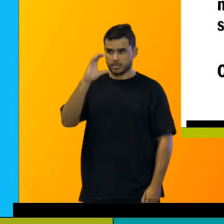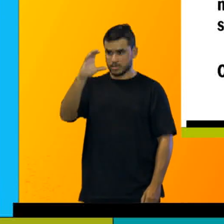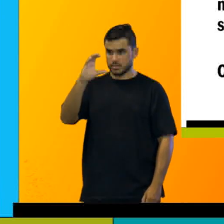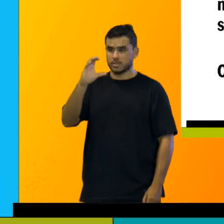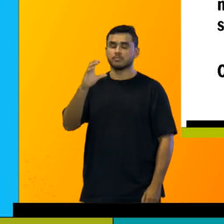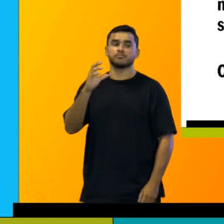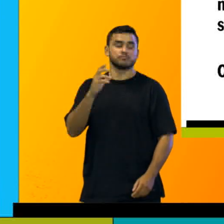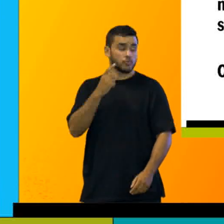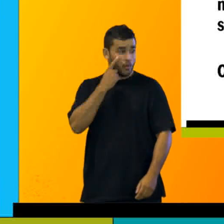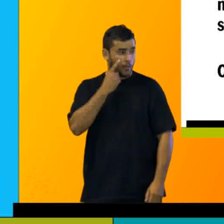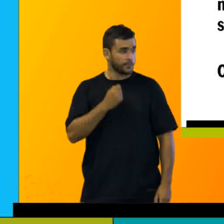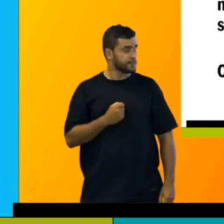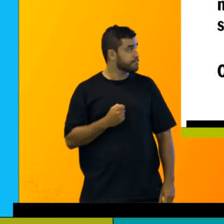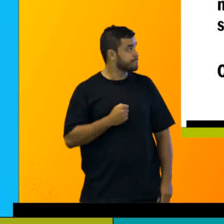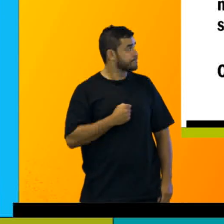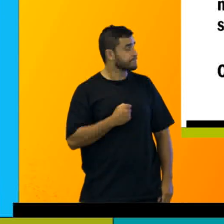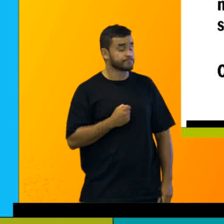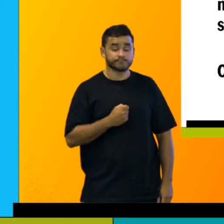mil. Continua.